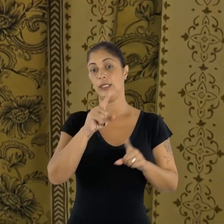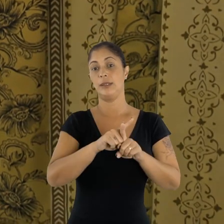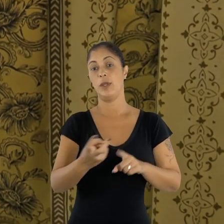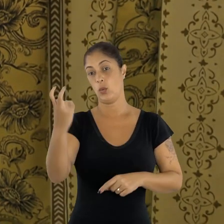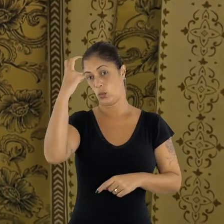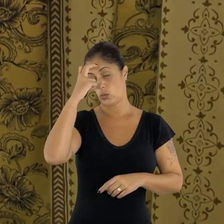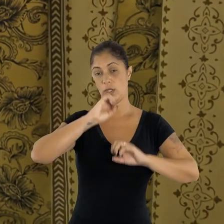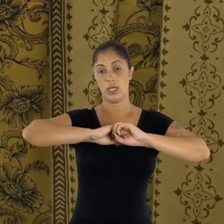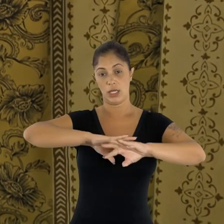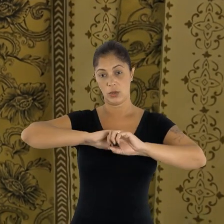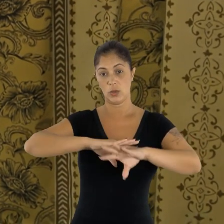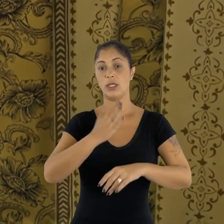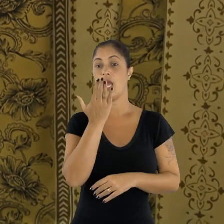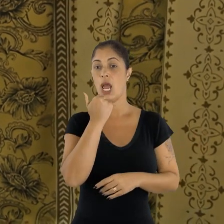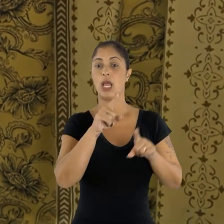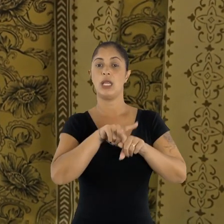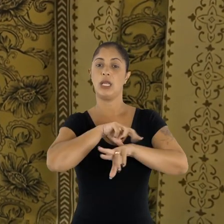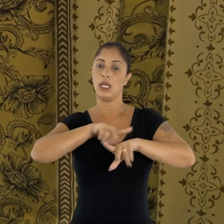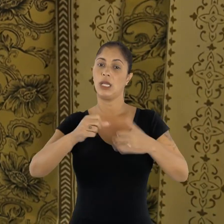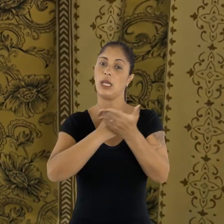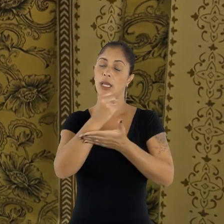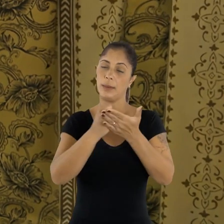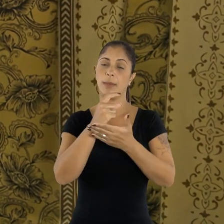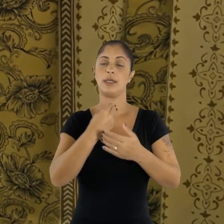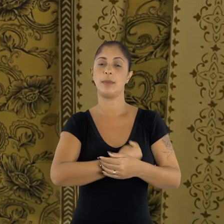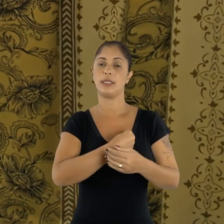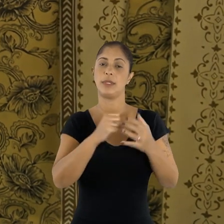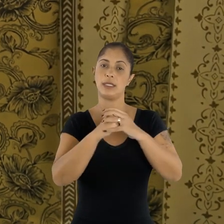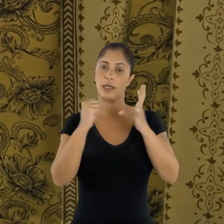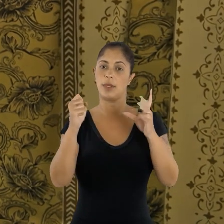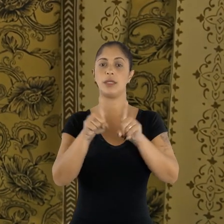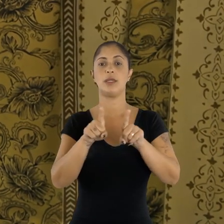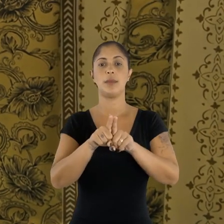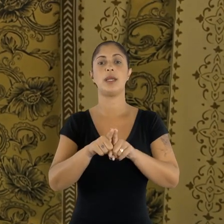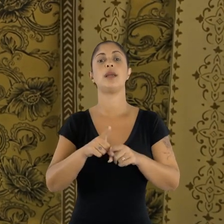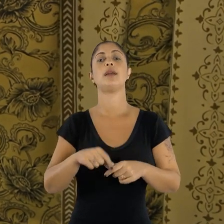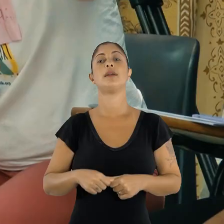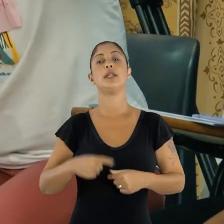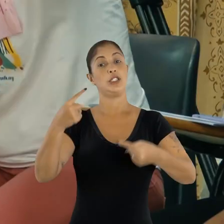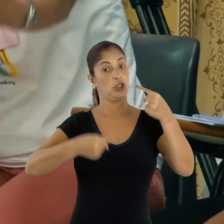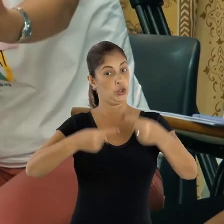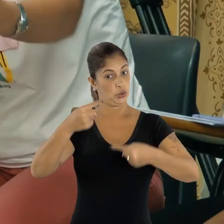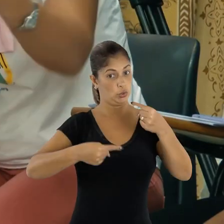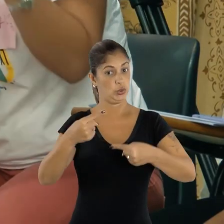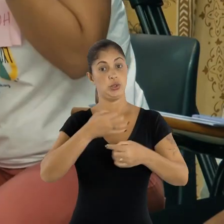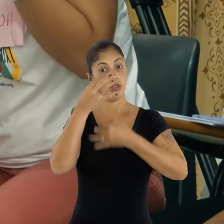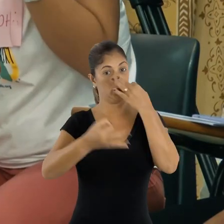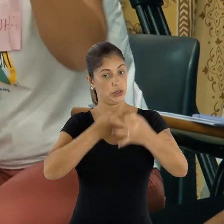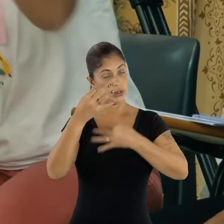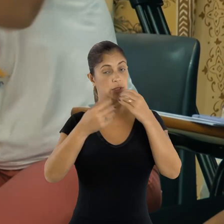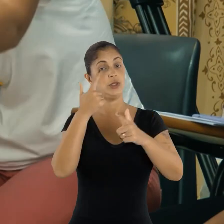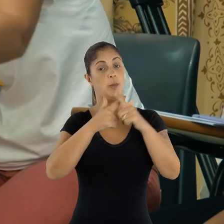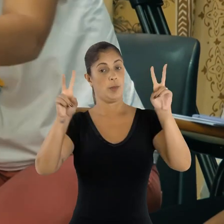seja, que construamos a soberania alimentar e aí há uma cultura de educação nutricional sobre a base de participação